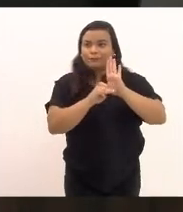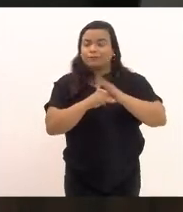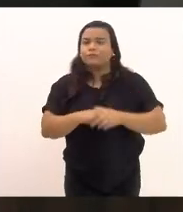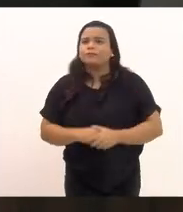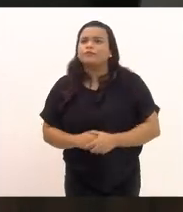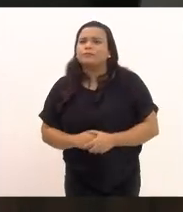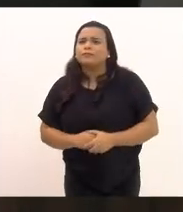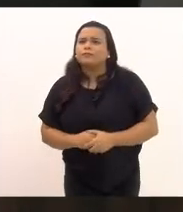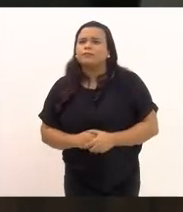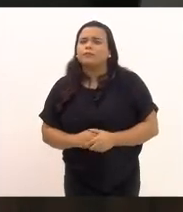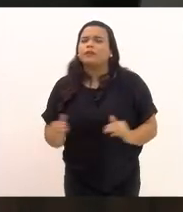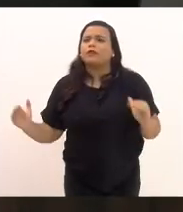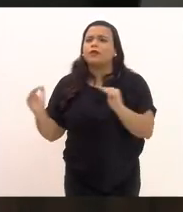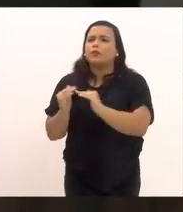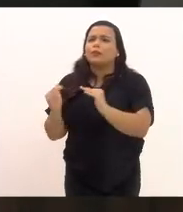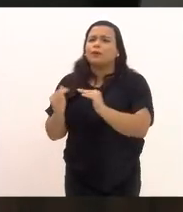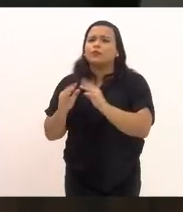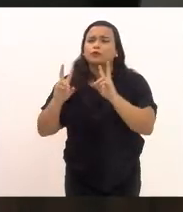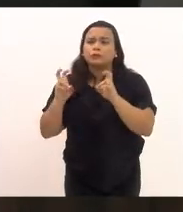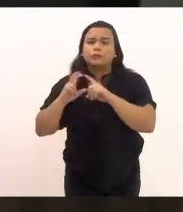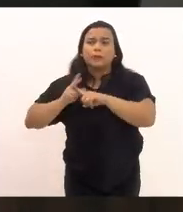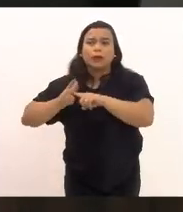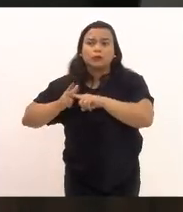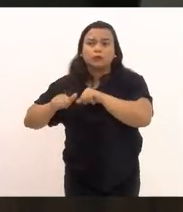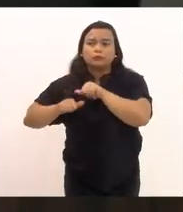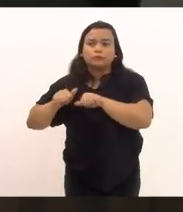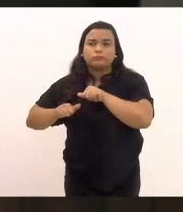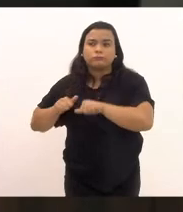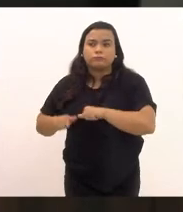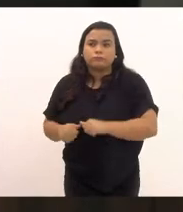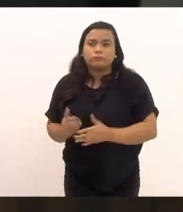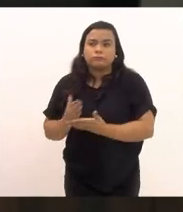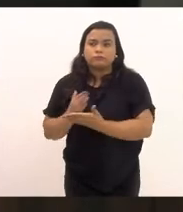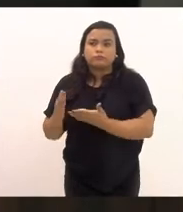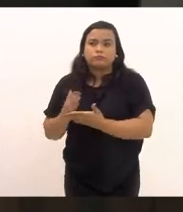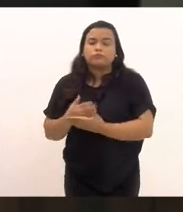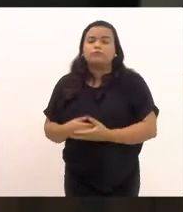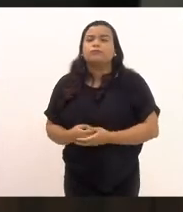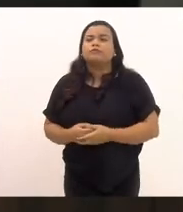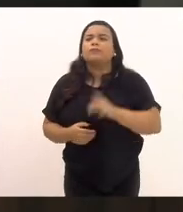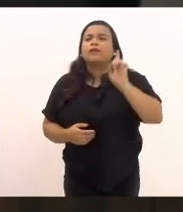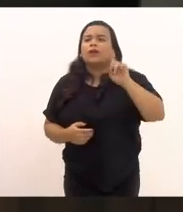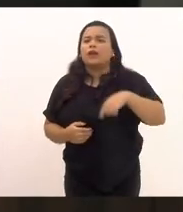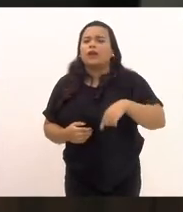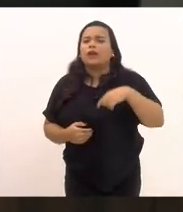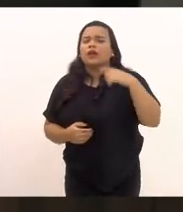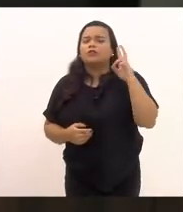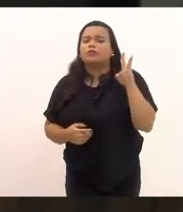que está acordado pela manutenção, que é, inclusive,